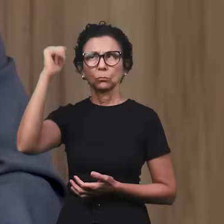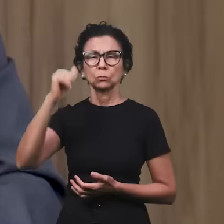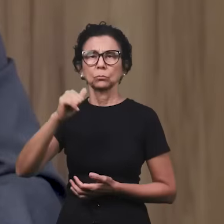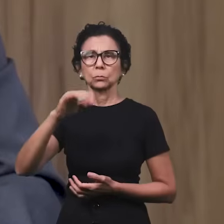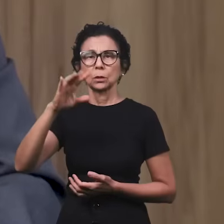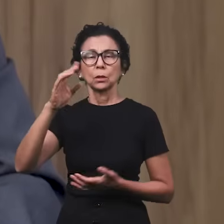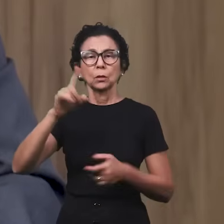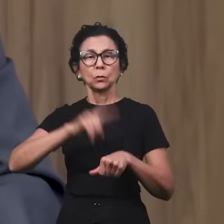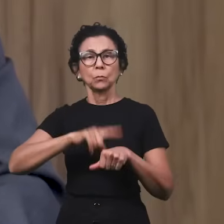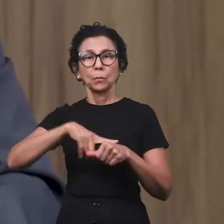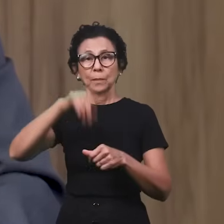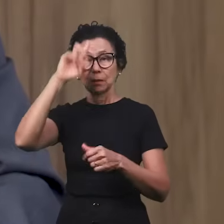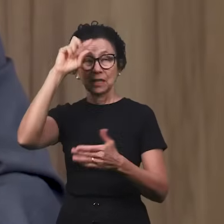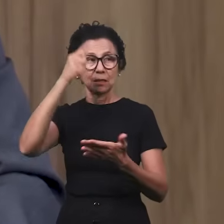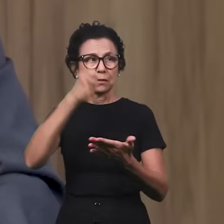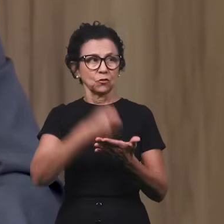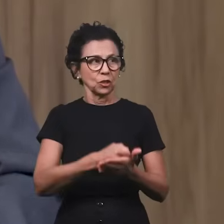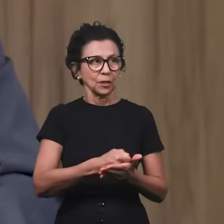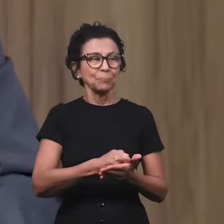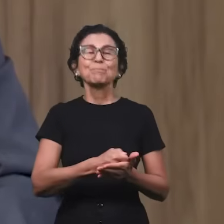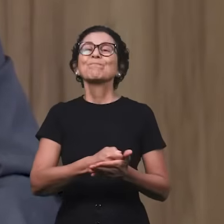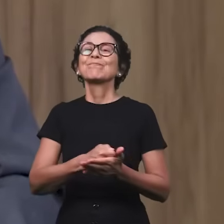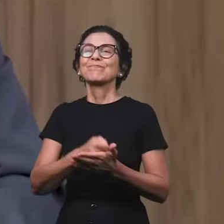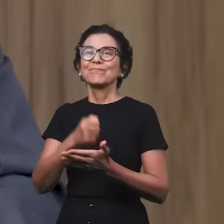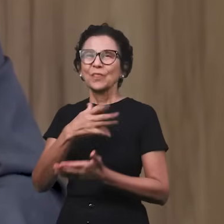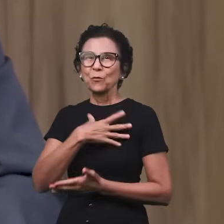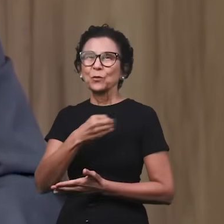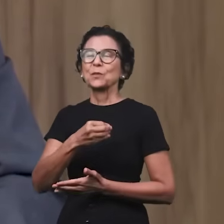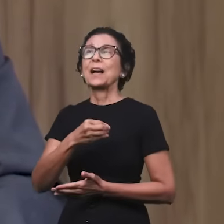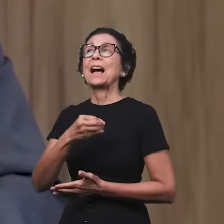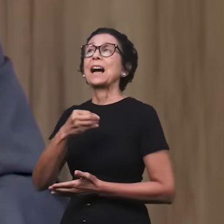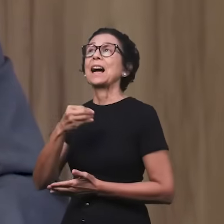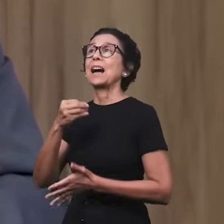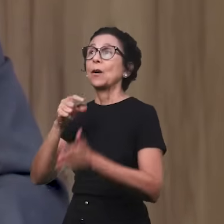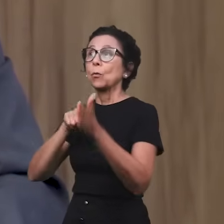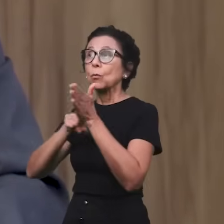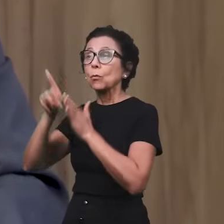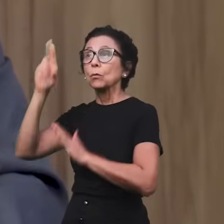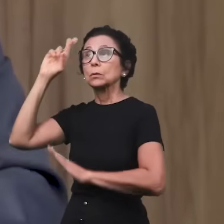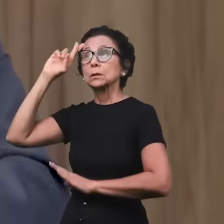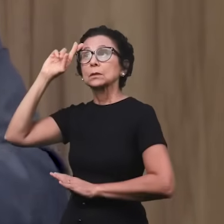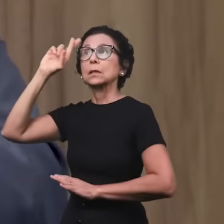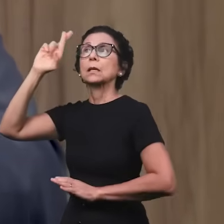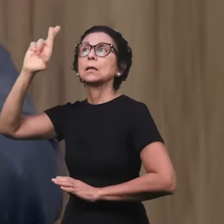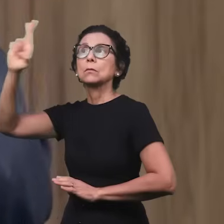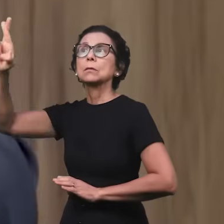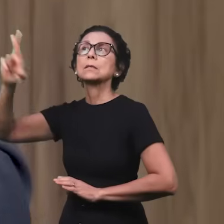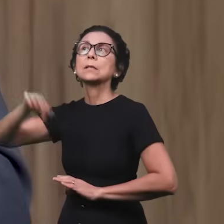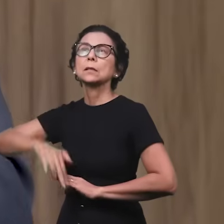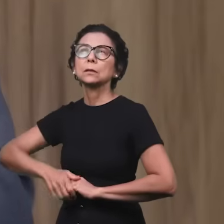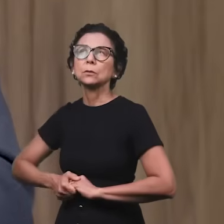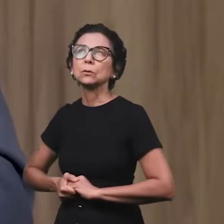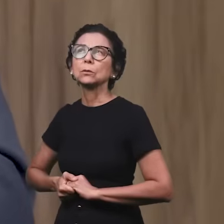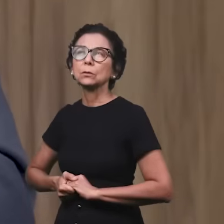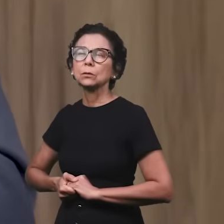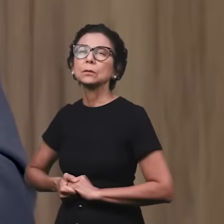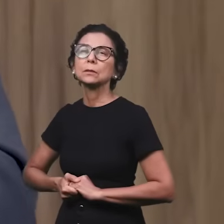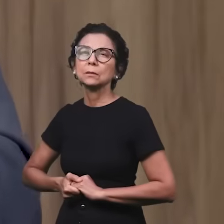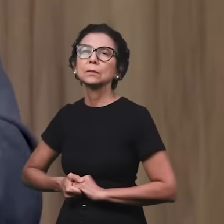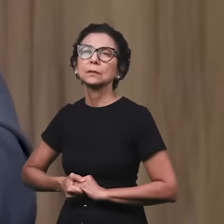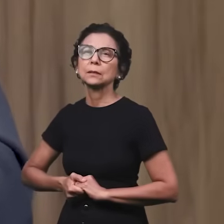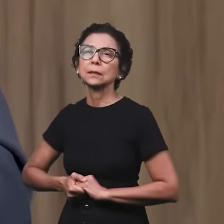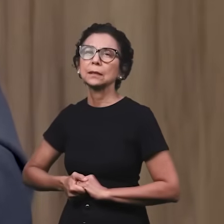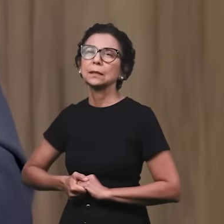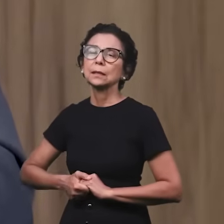um Deus, que tem um Senhor que ele pode consultar, que ele pode se apoiar, né? Para